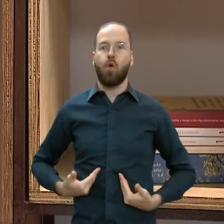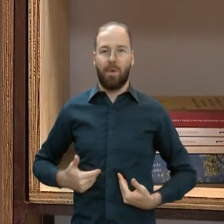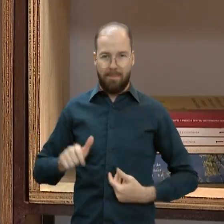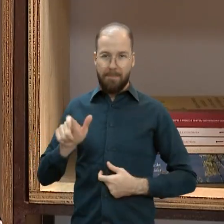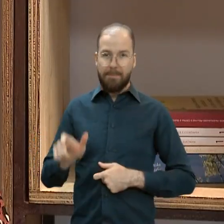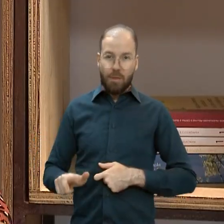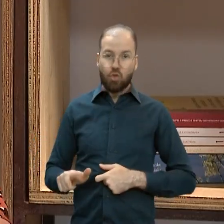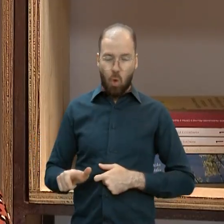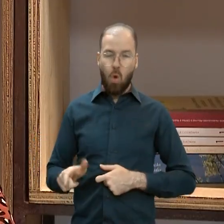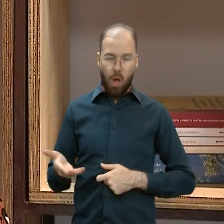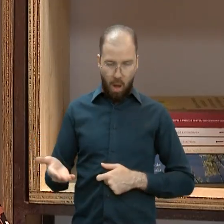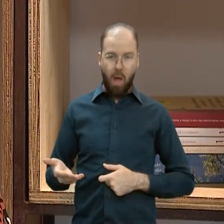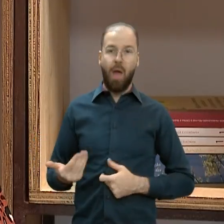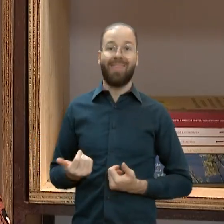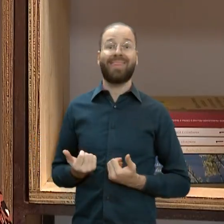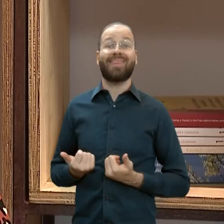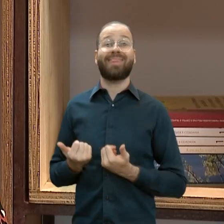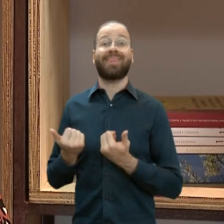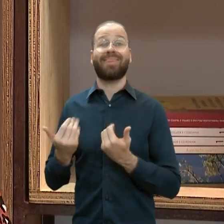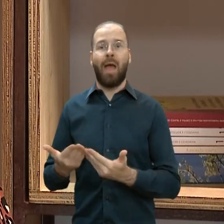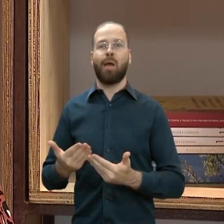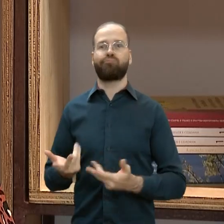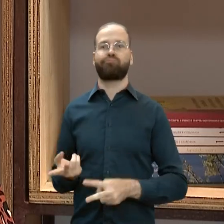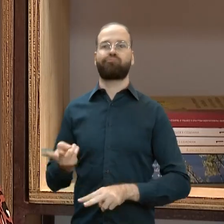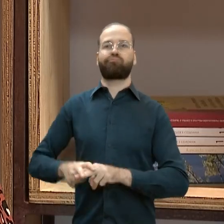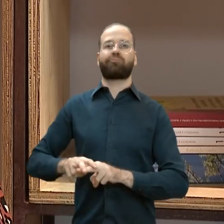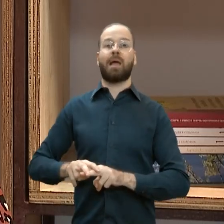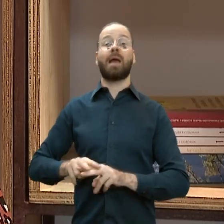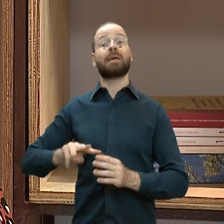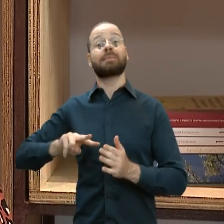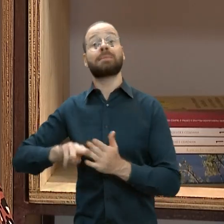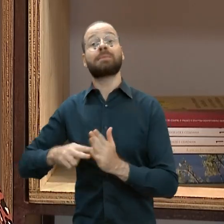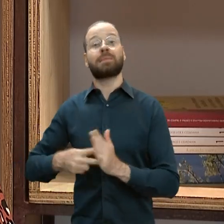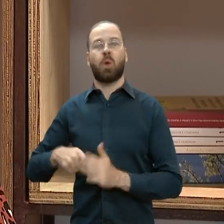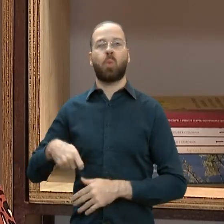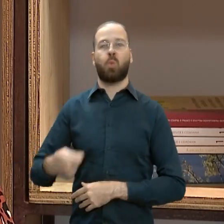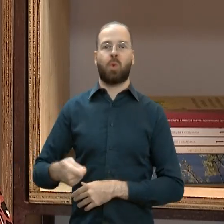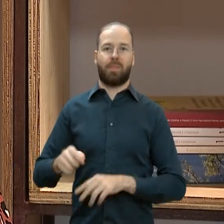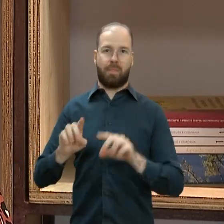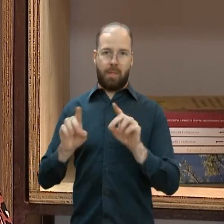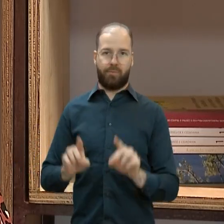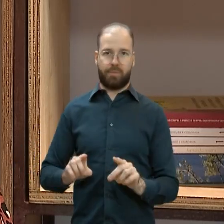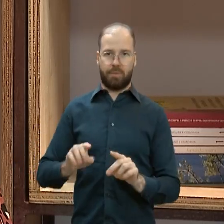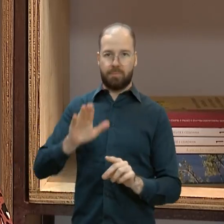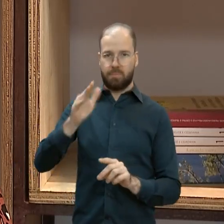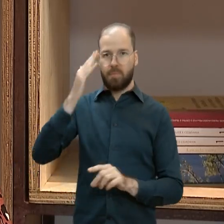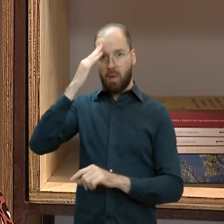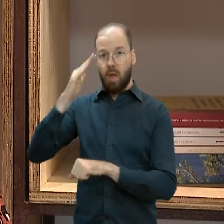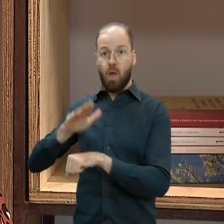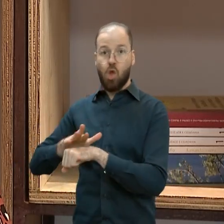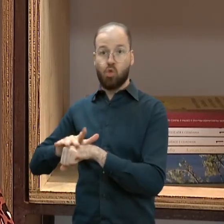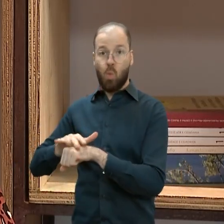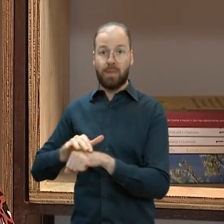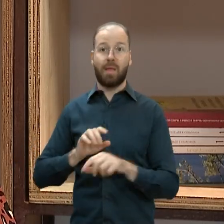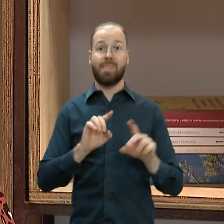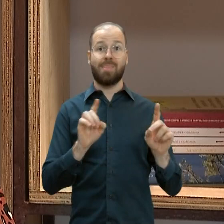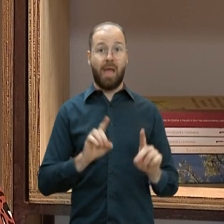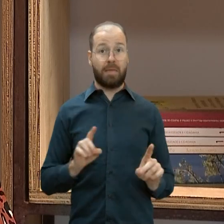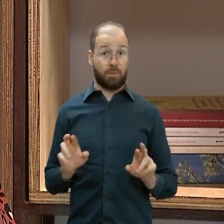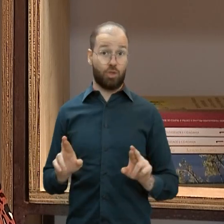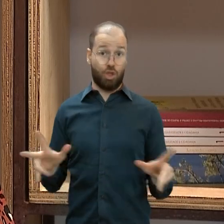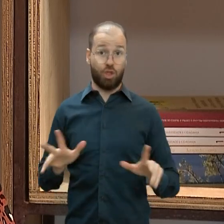pessoa, levando à deficiência, né? Mas outro ponto que eu coloco aqui, André, é TDAH,